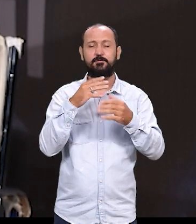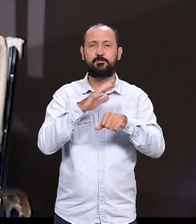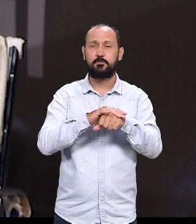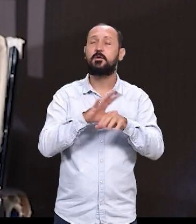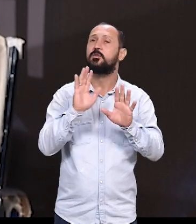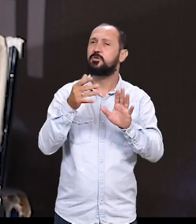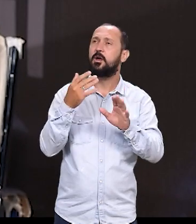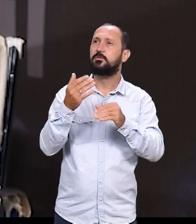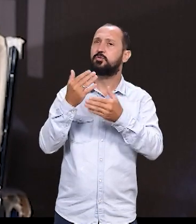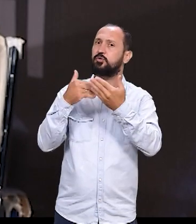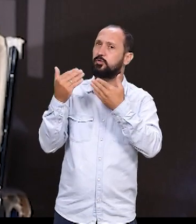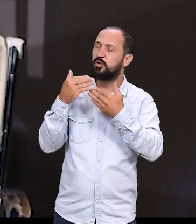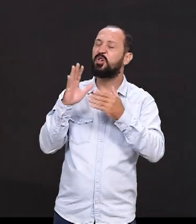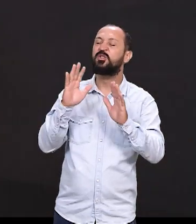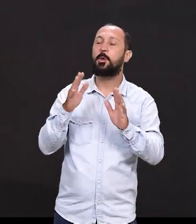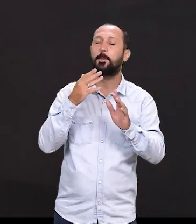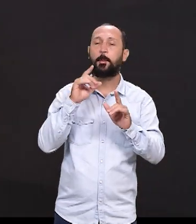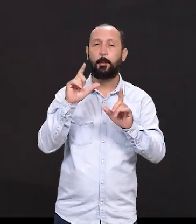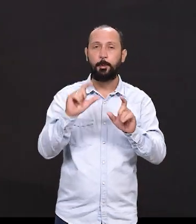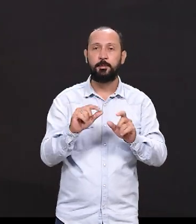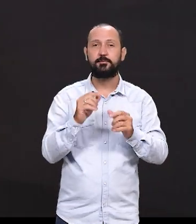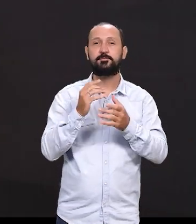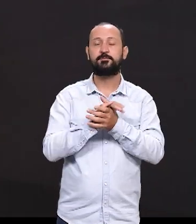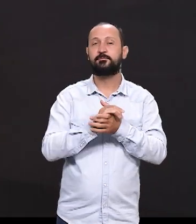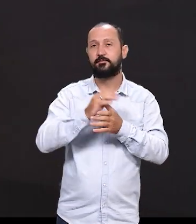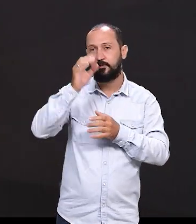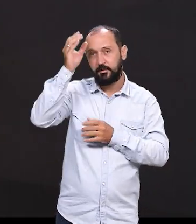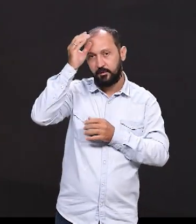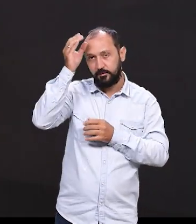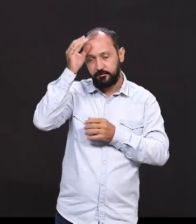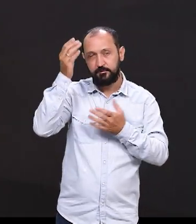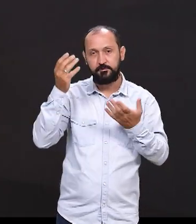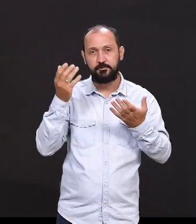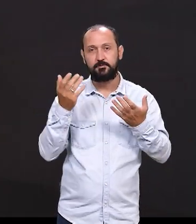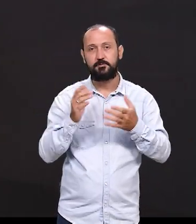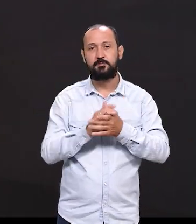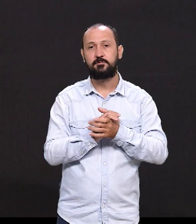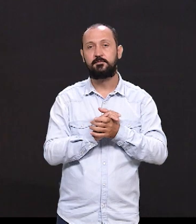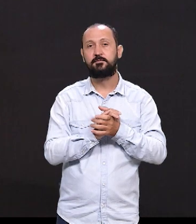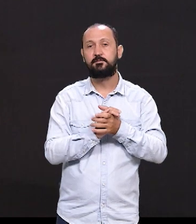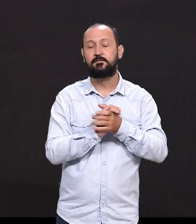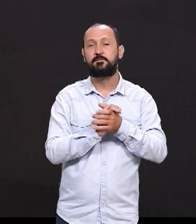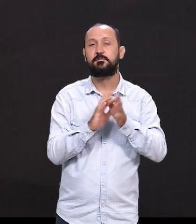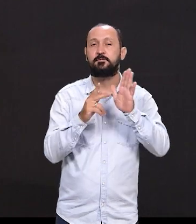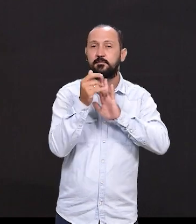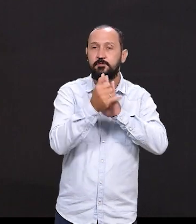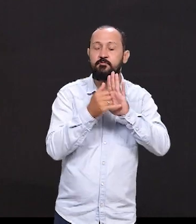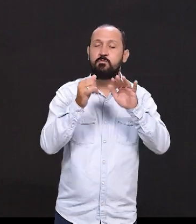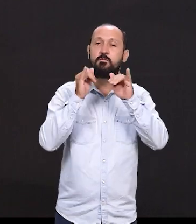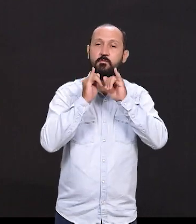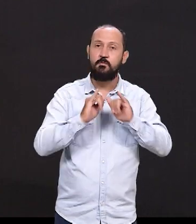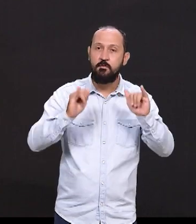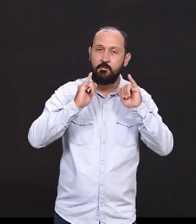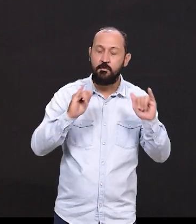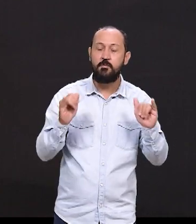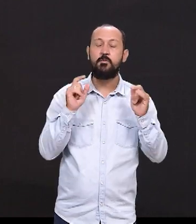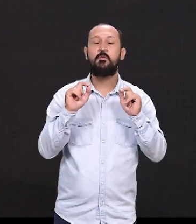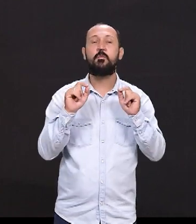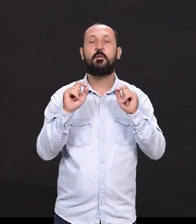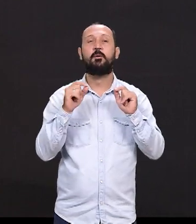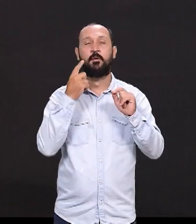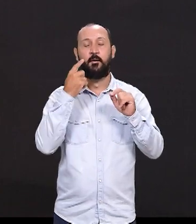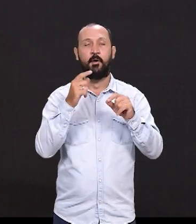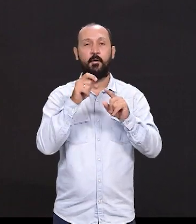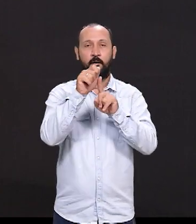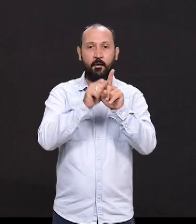chega em estágio muito avançado diminuiu um pouco nos últimos anos talvez por conta das conscientizações por conta eh